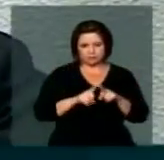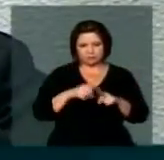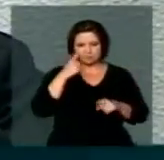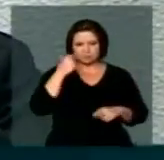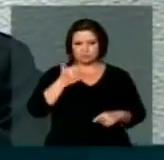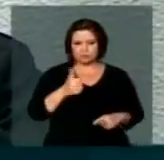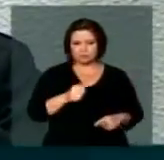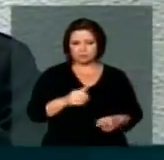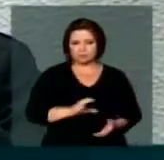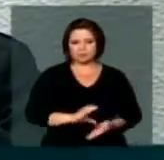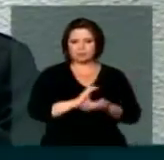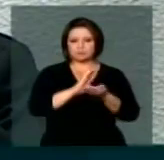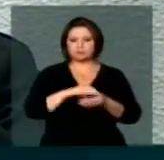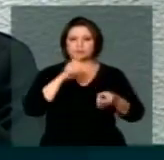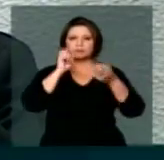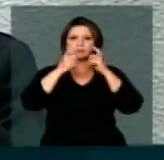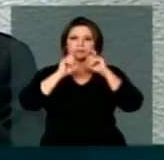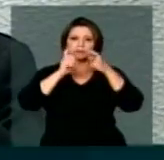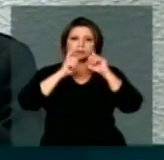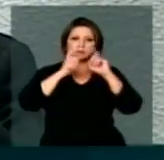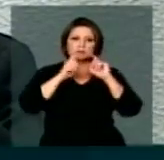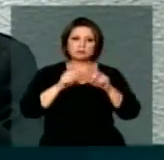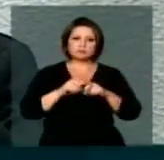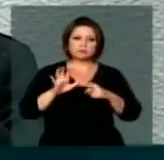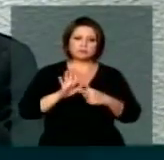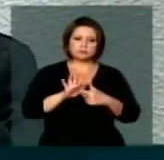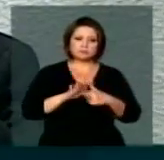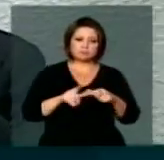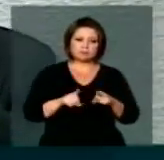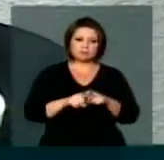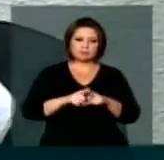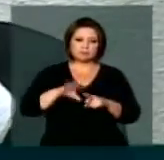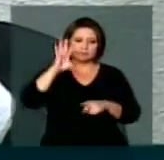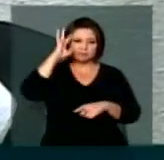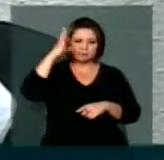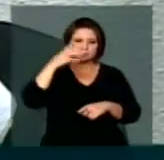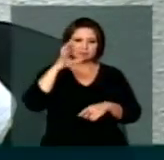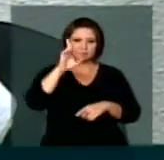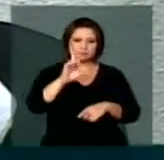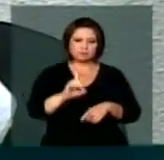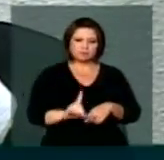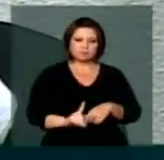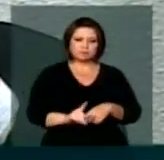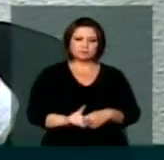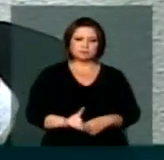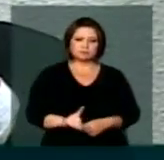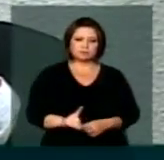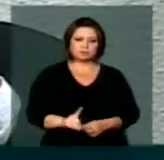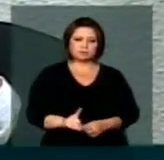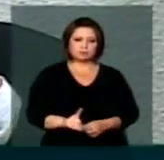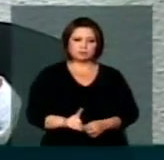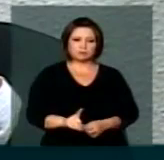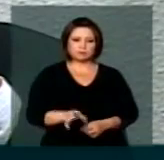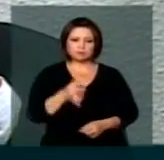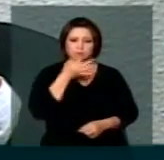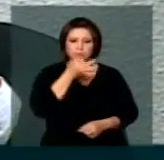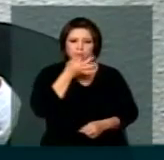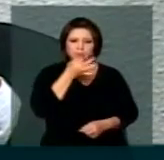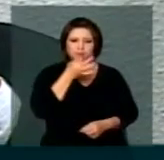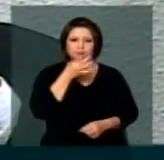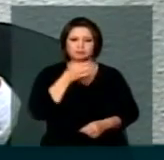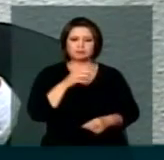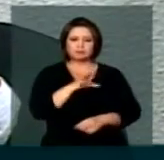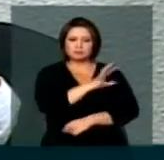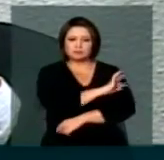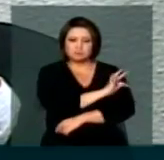submetidas à apreciação do Conselho de Administração serão instruídas com a decisão da diretoria executiva, as manifestações da